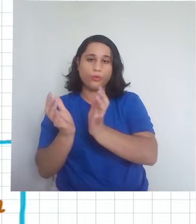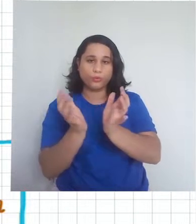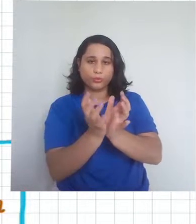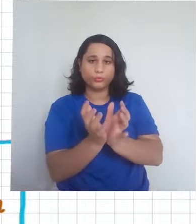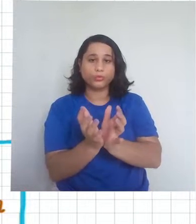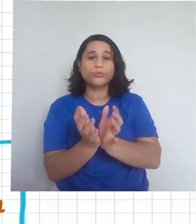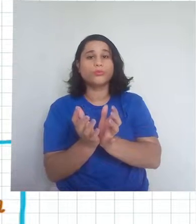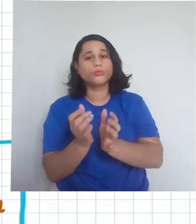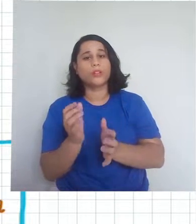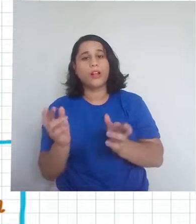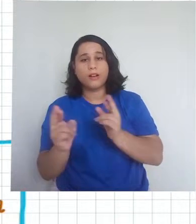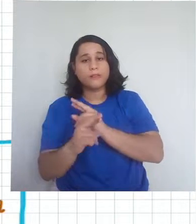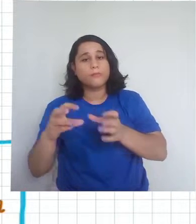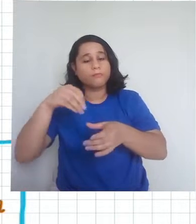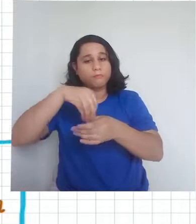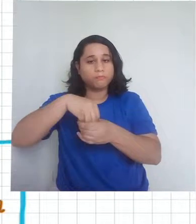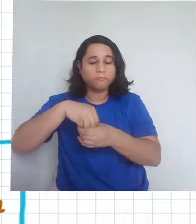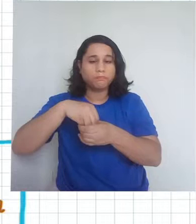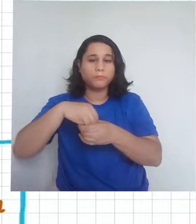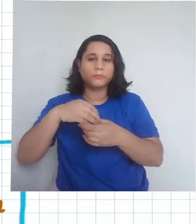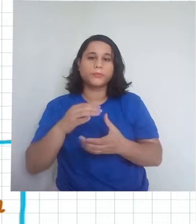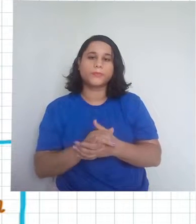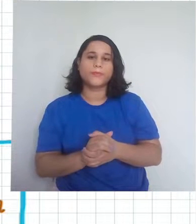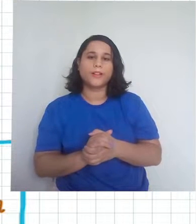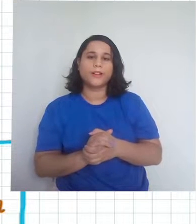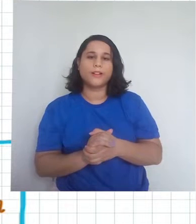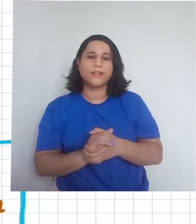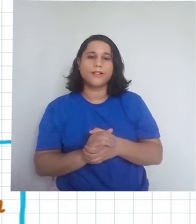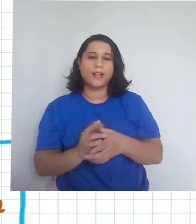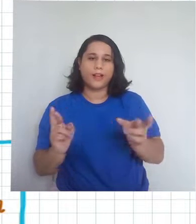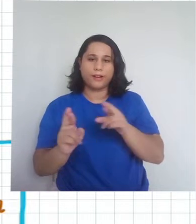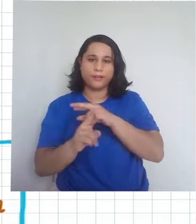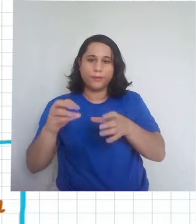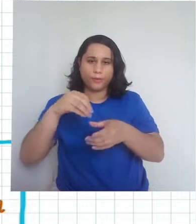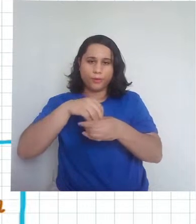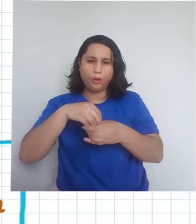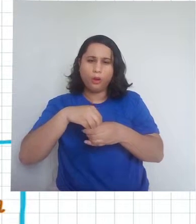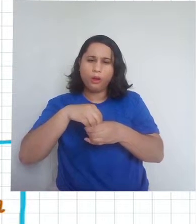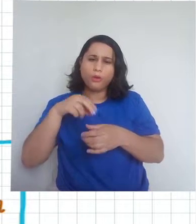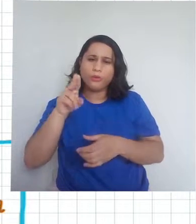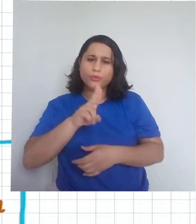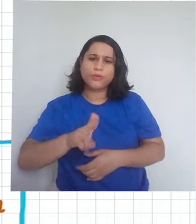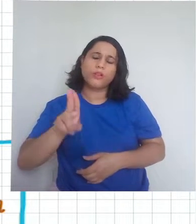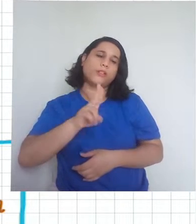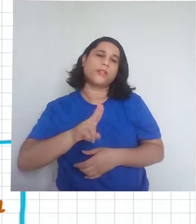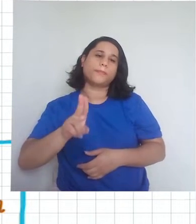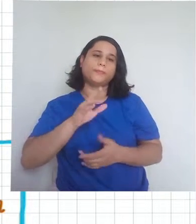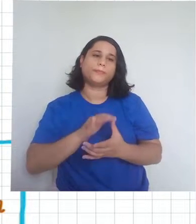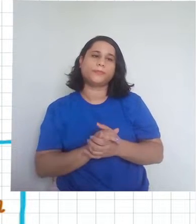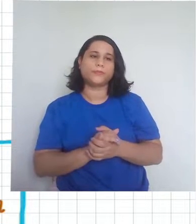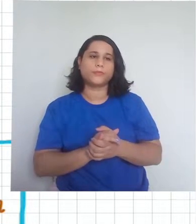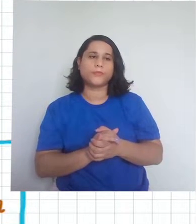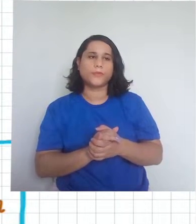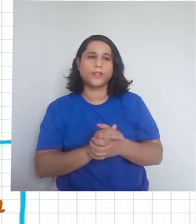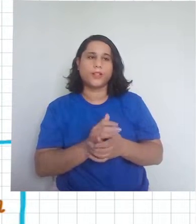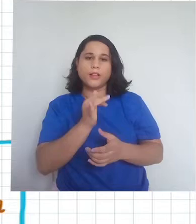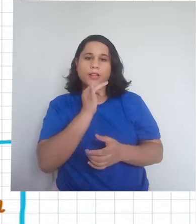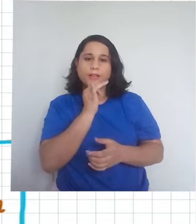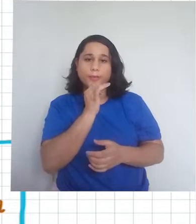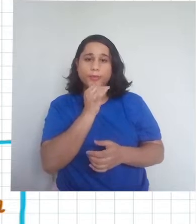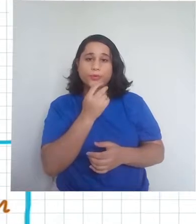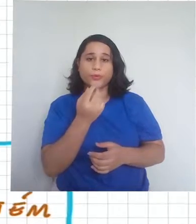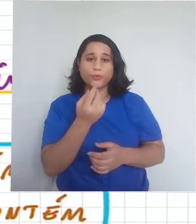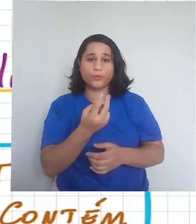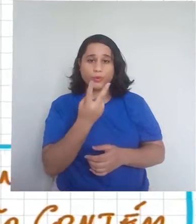inclusão. E essa relação de inclusão, como eu falei para vocês, ela é utilizada exatamente esses dois